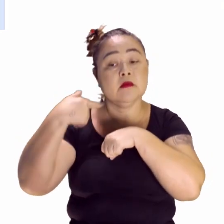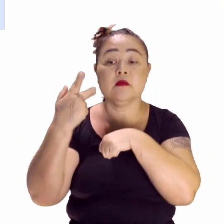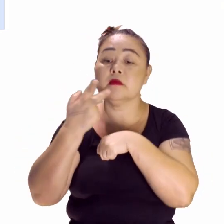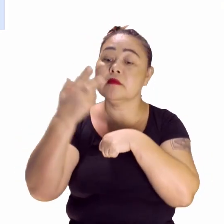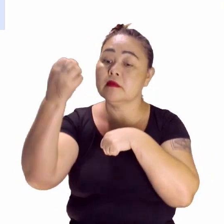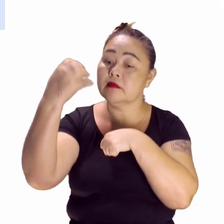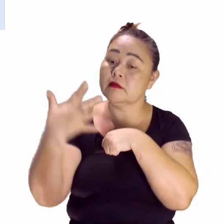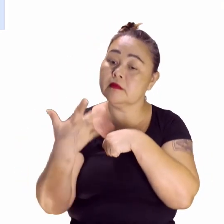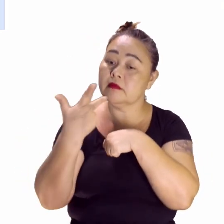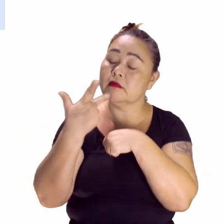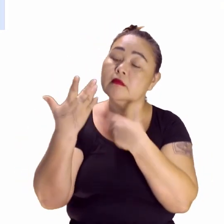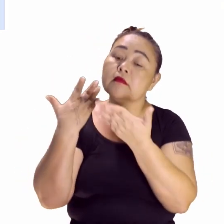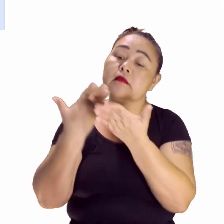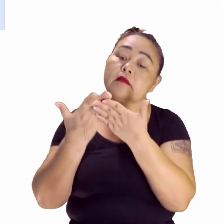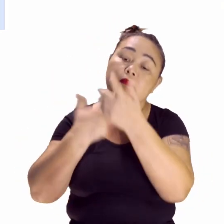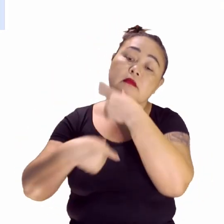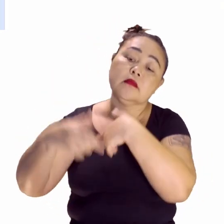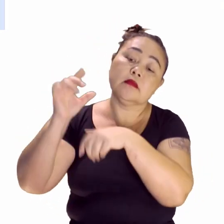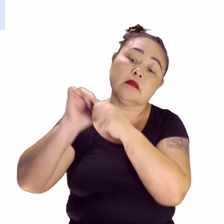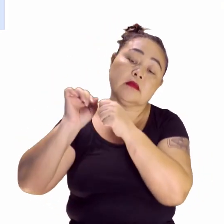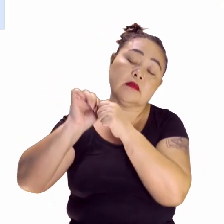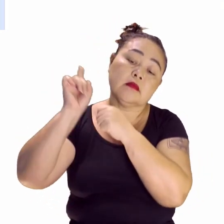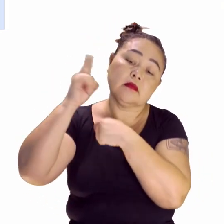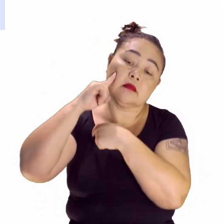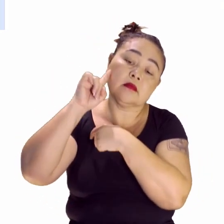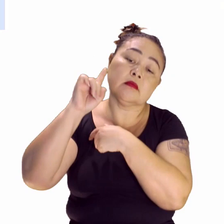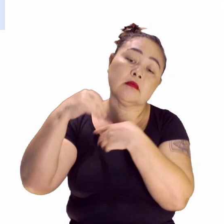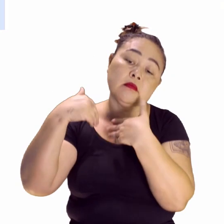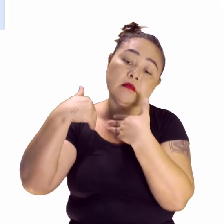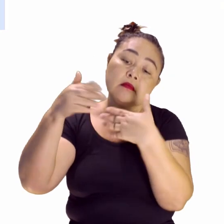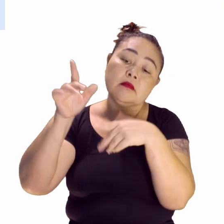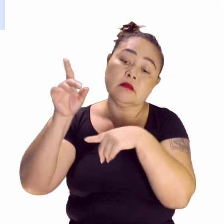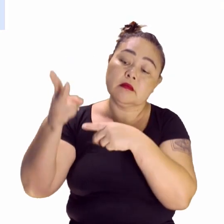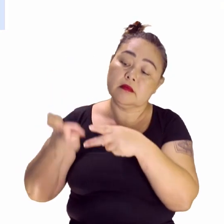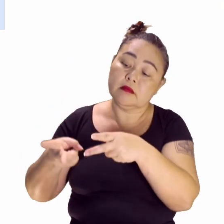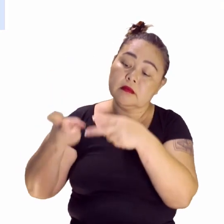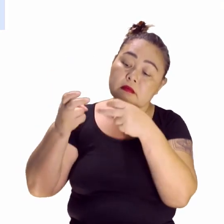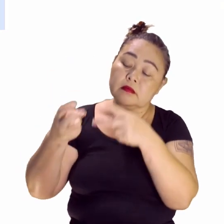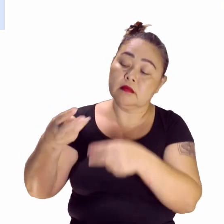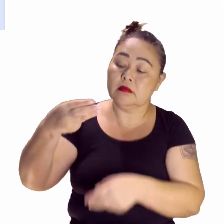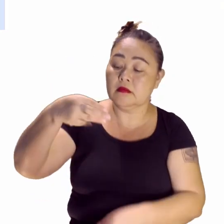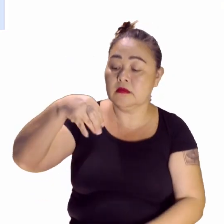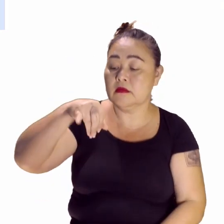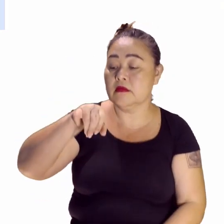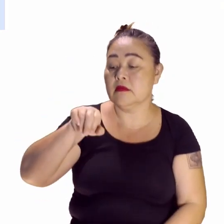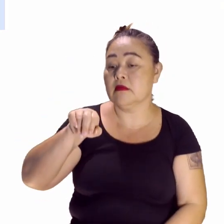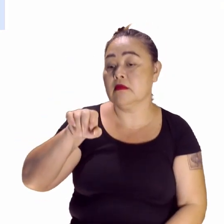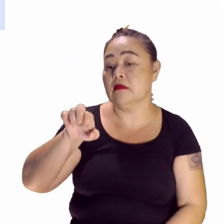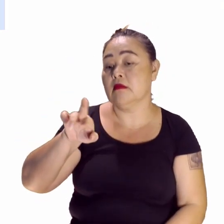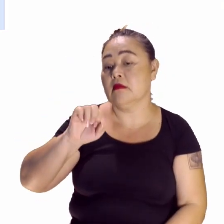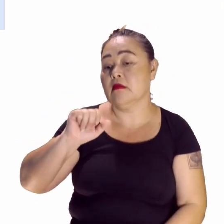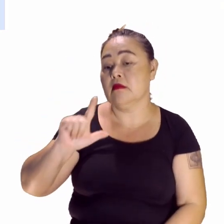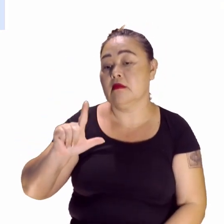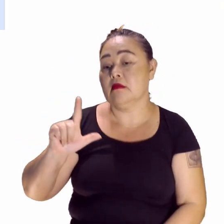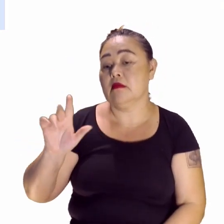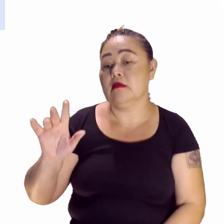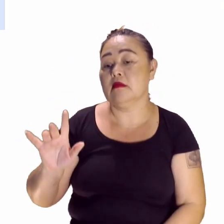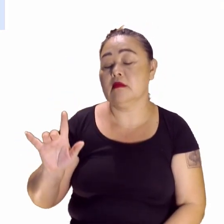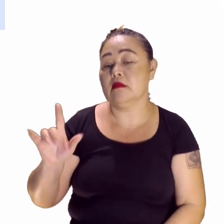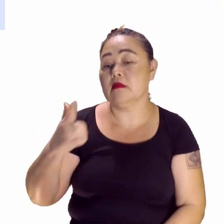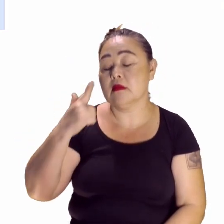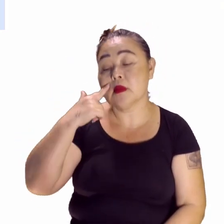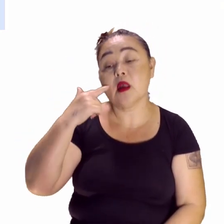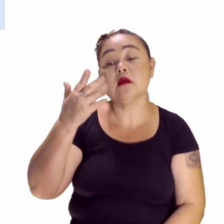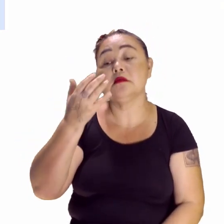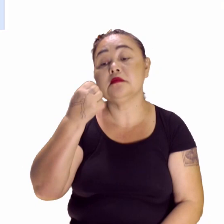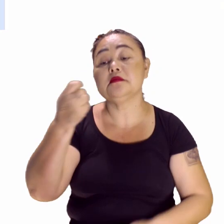É ela o carro-chefe da nossa exploração mineral. Falamos, inclusive, que o Garimpo